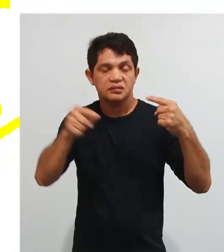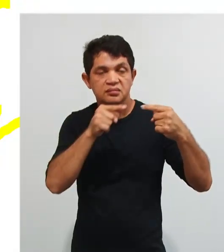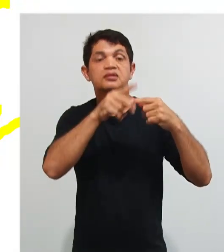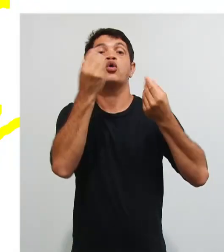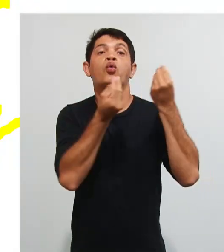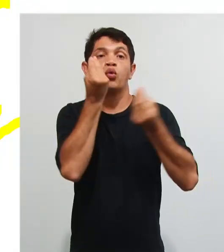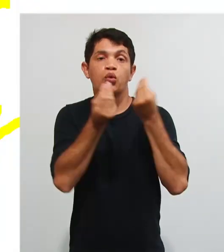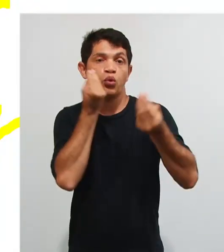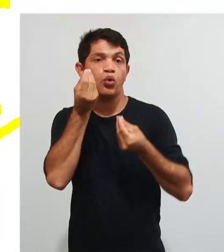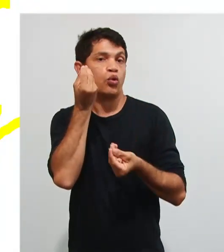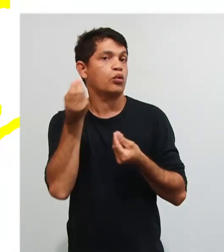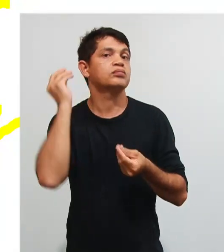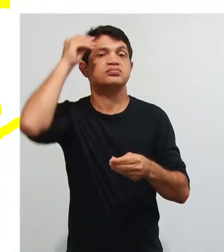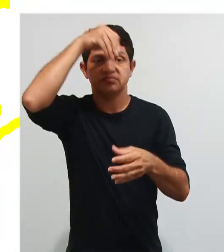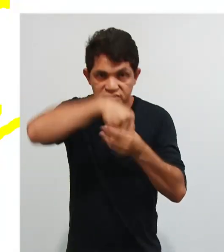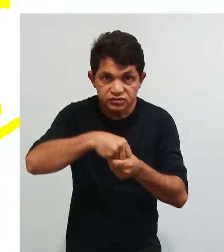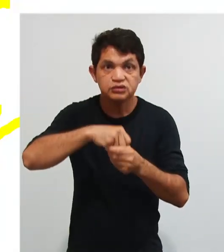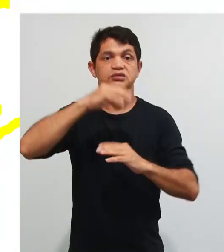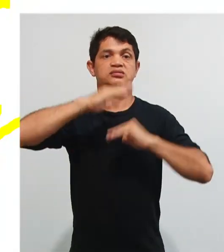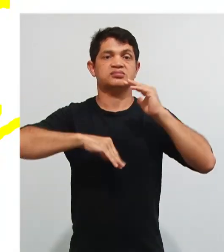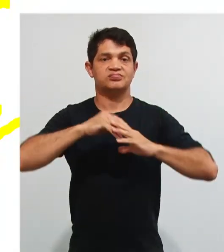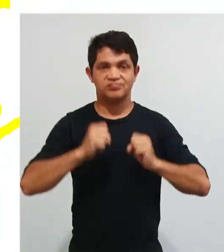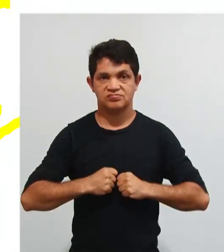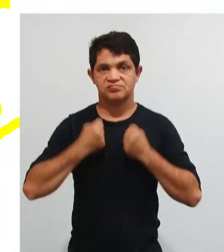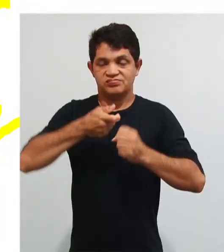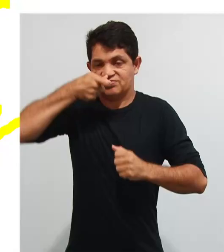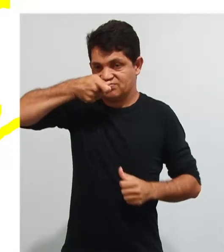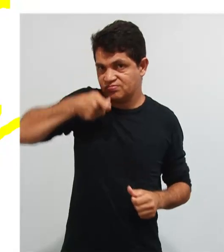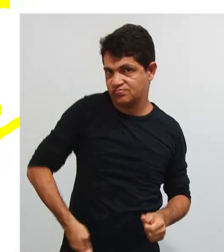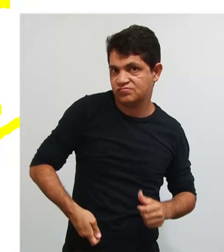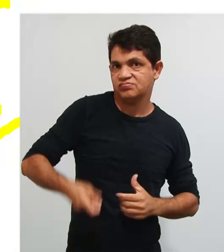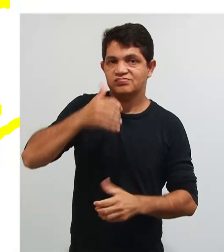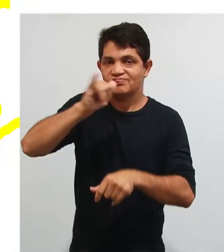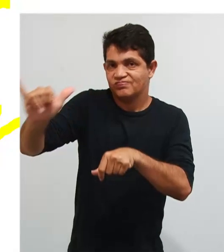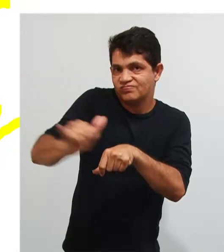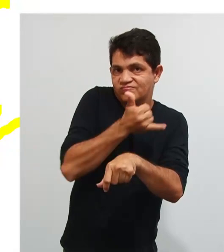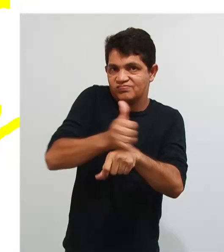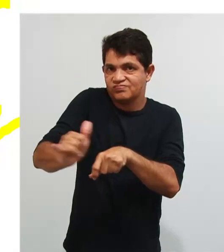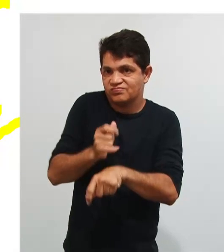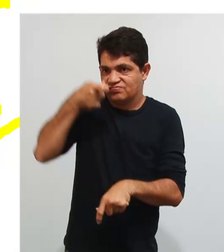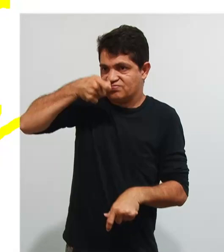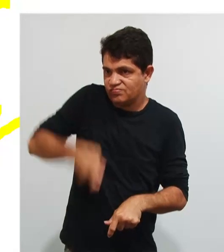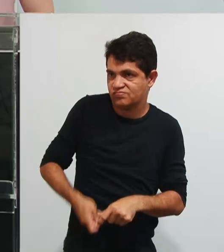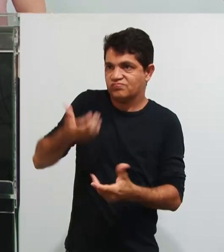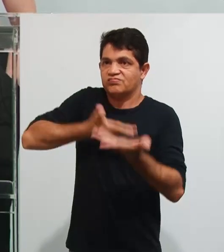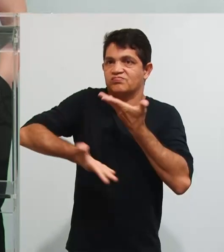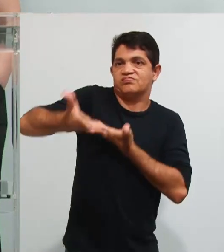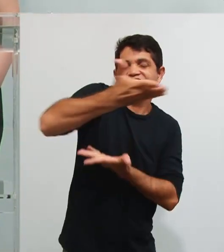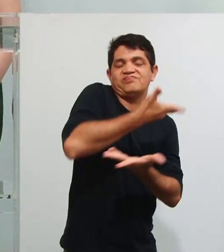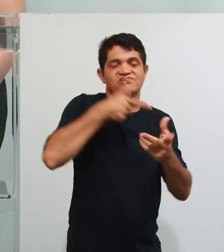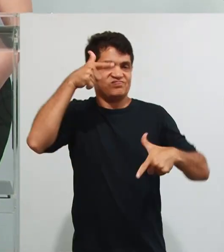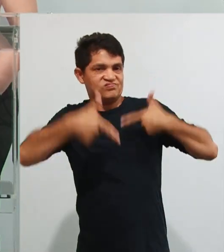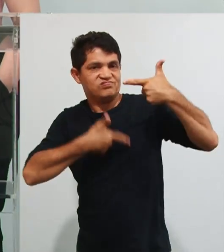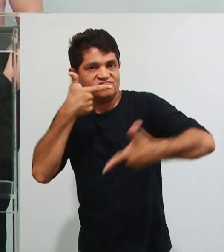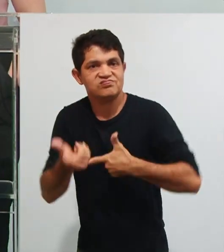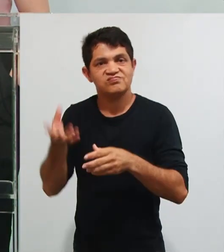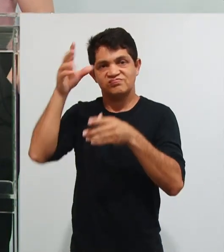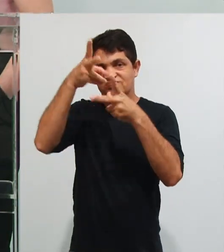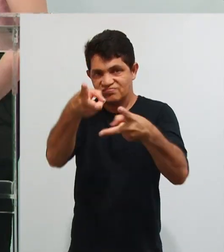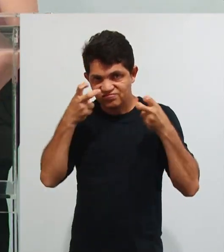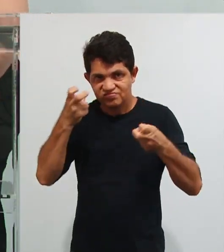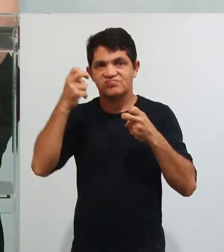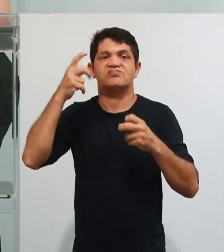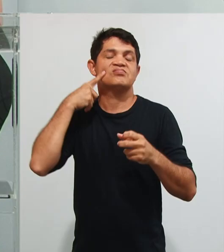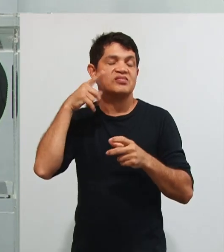terei subsídios para que eu tome uma decisão estratégica assertiva. Percebem, senhores, que a